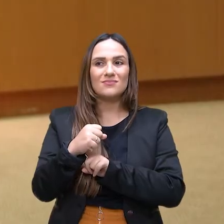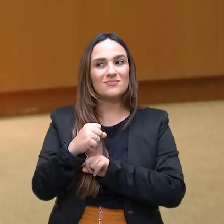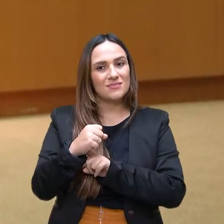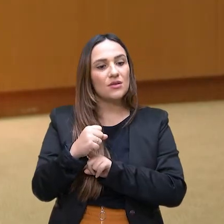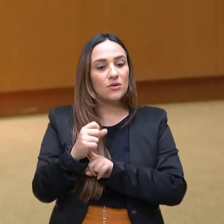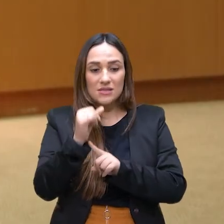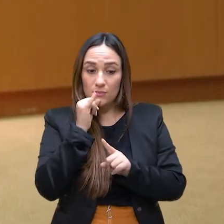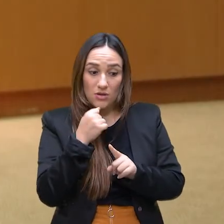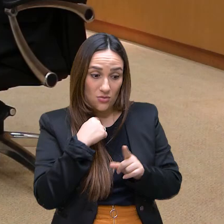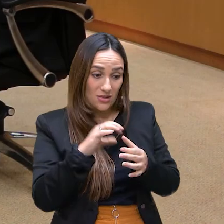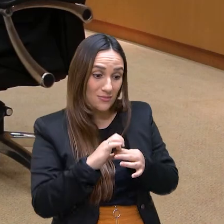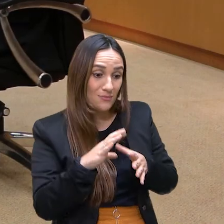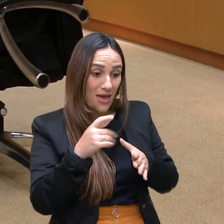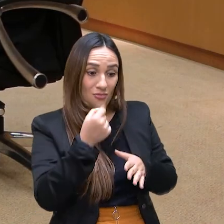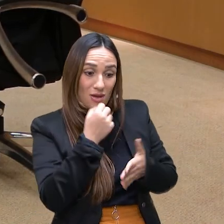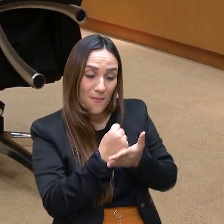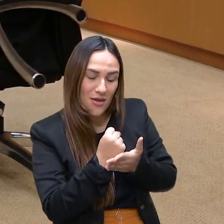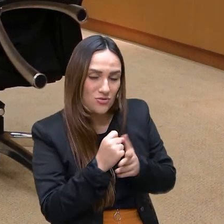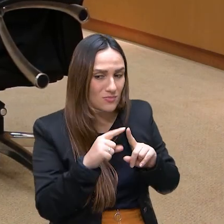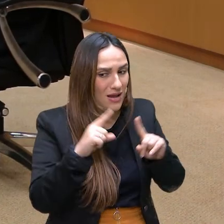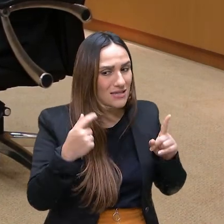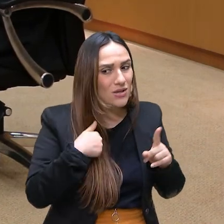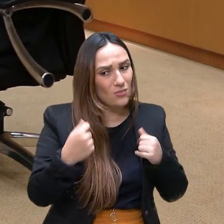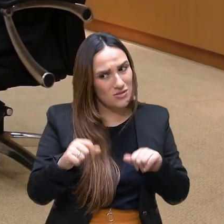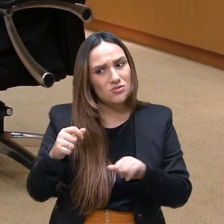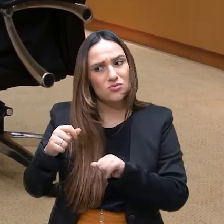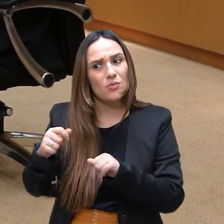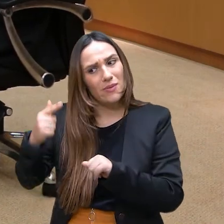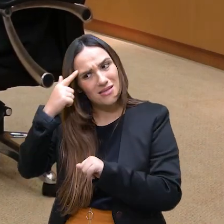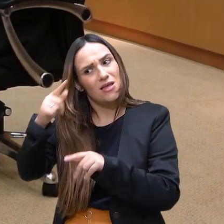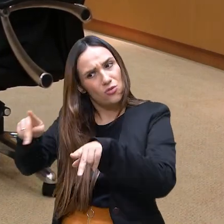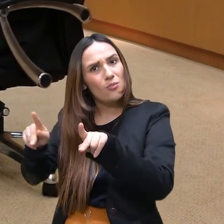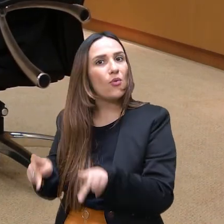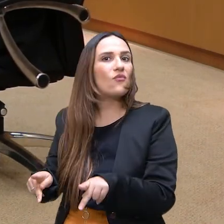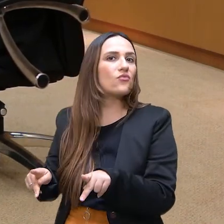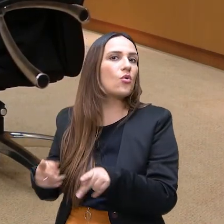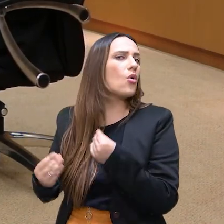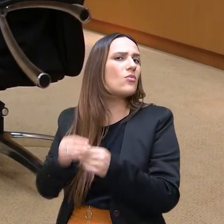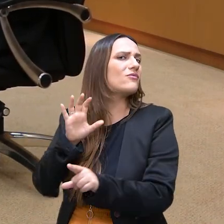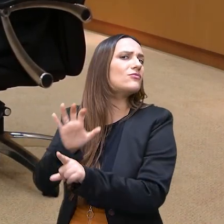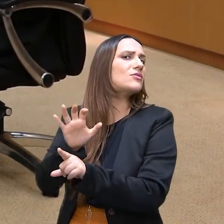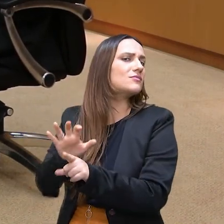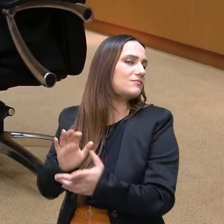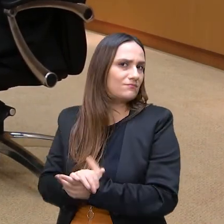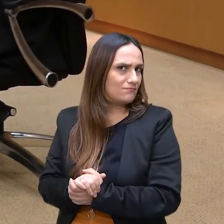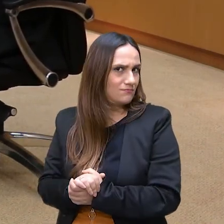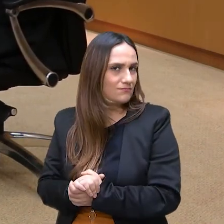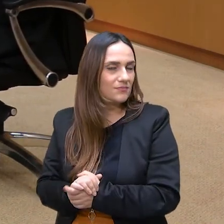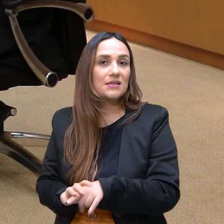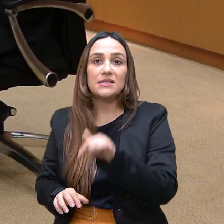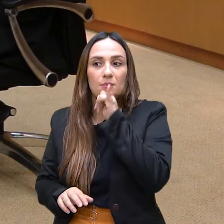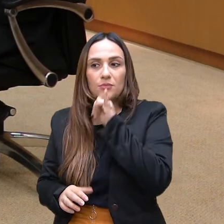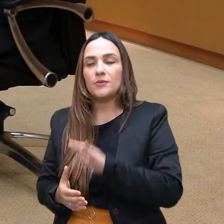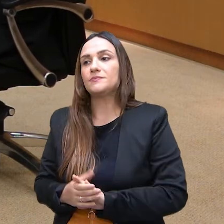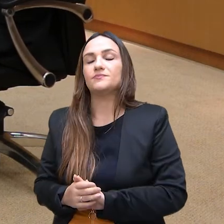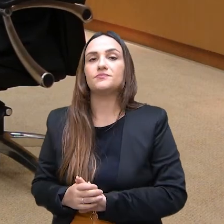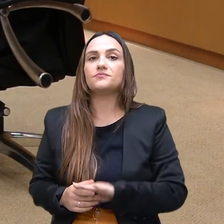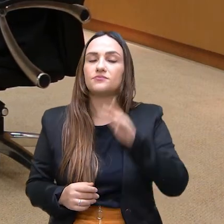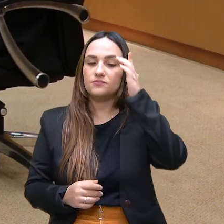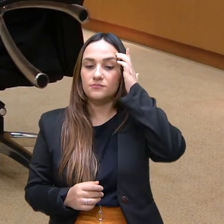caso específico. Por exemplo, a pessoa pede para que